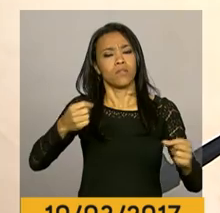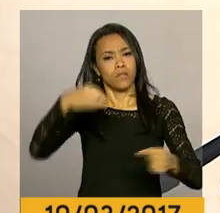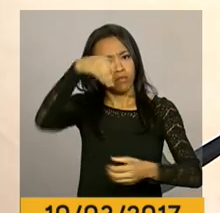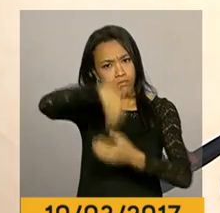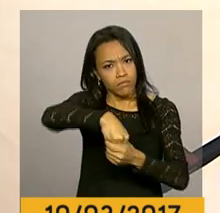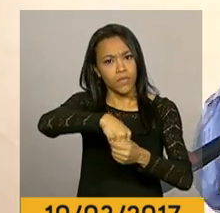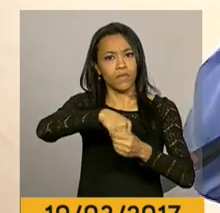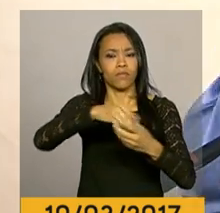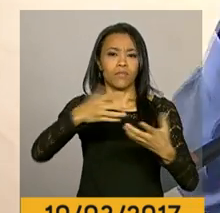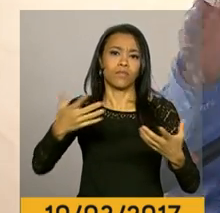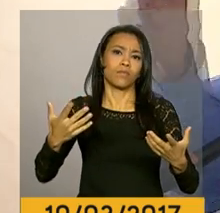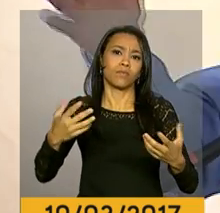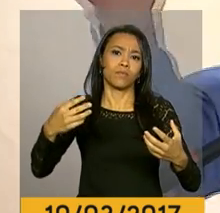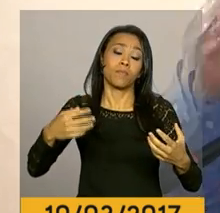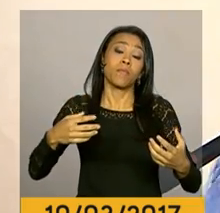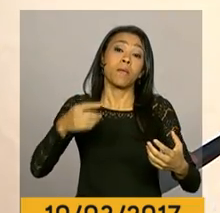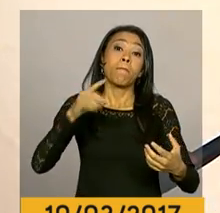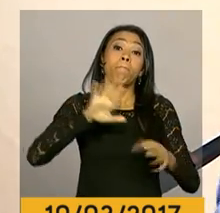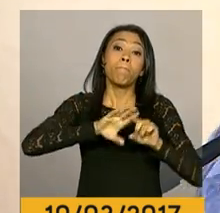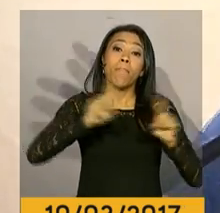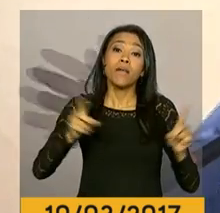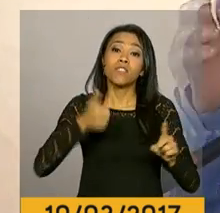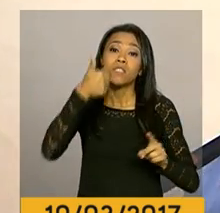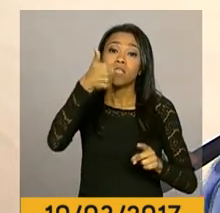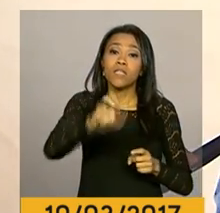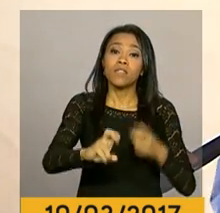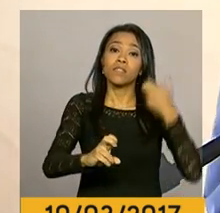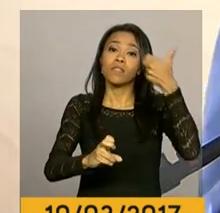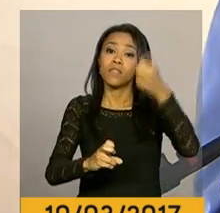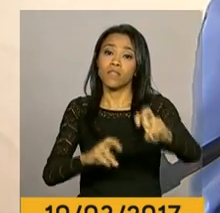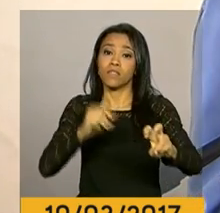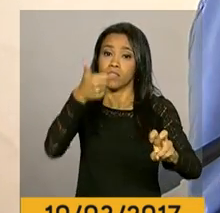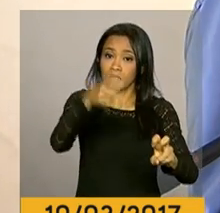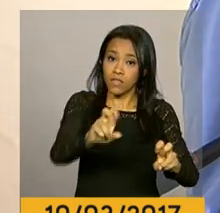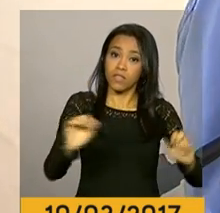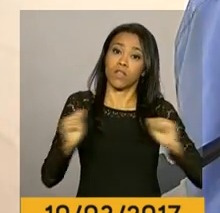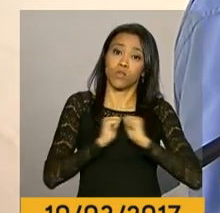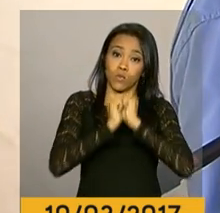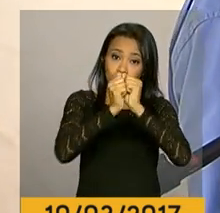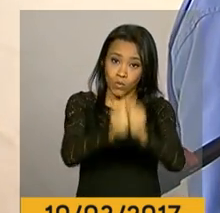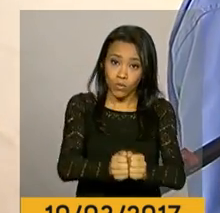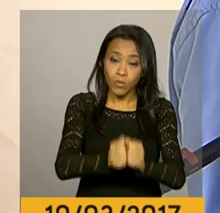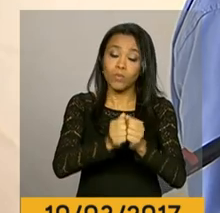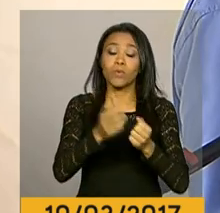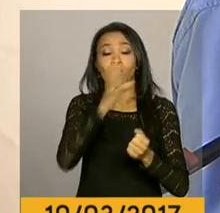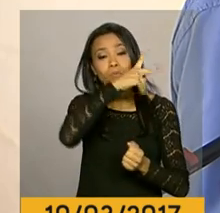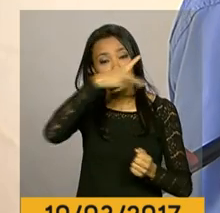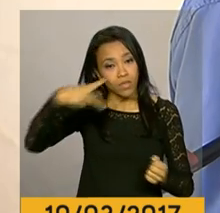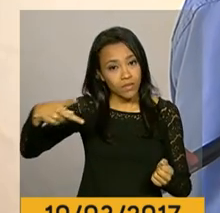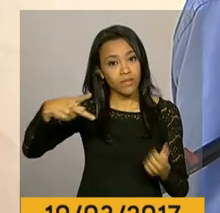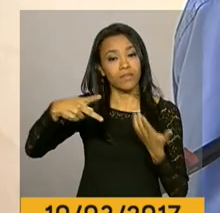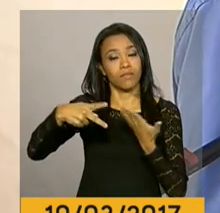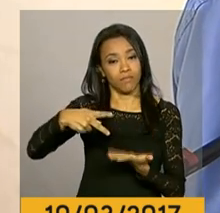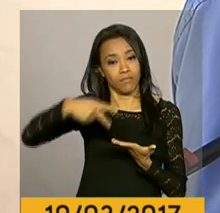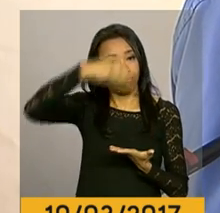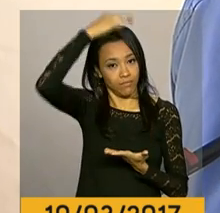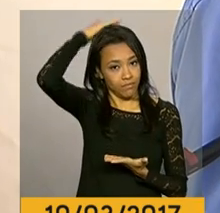Ministério, mas quinzenalmente eles estão com o Presidente da República reivindicando pelo Estado da Paraíba.